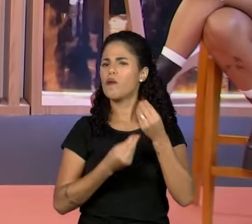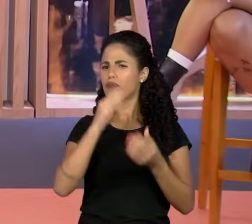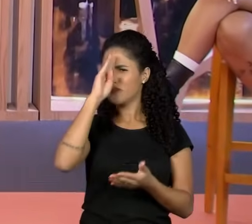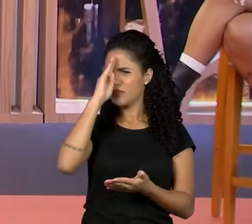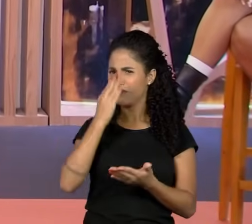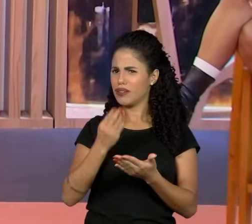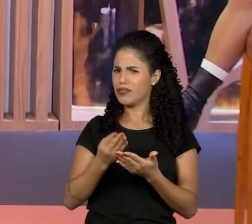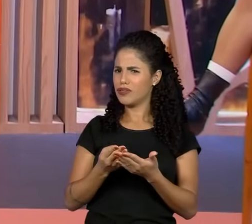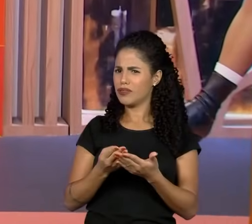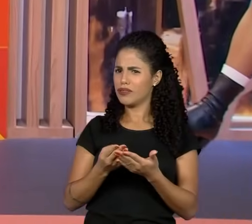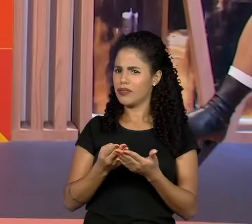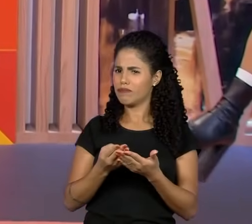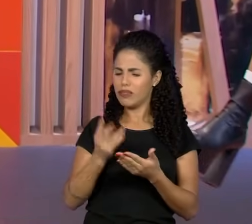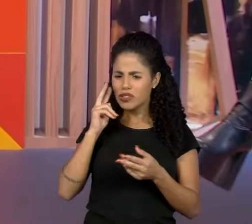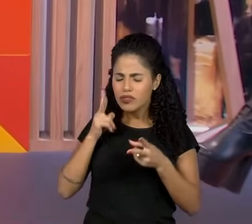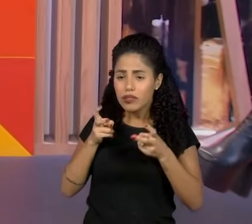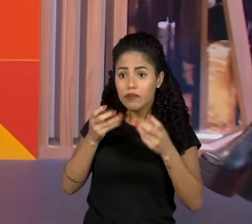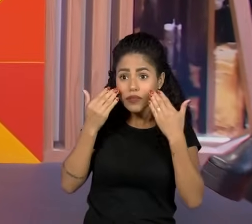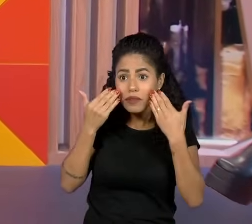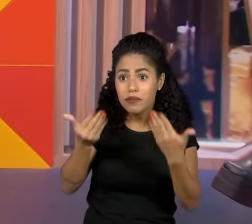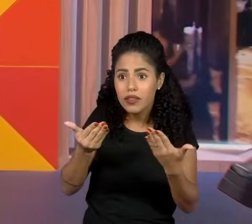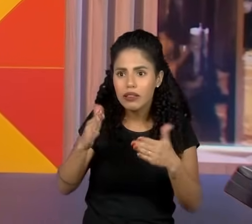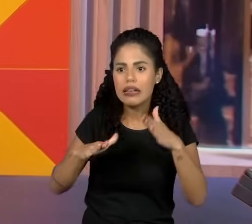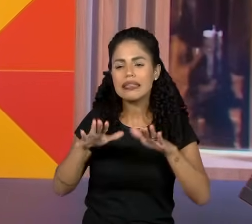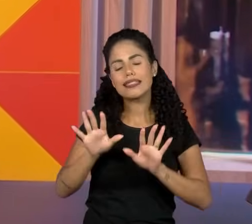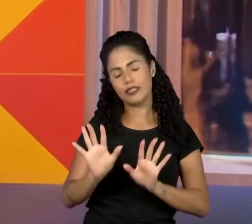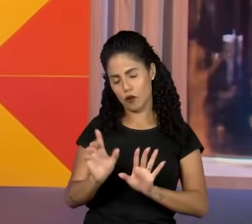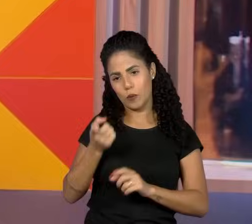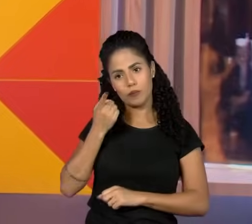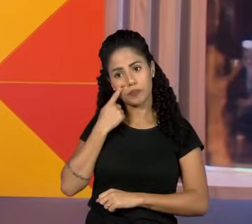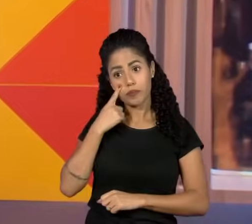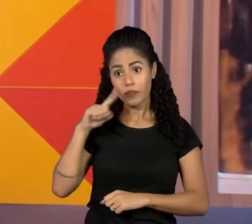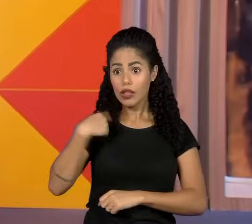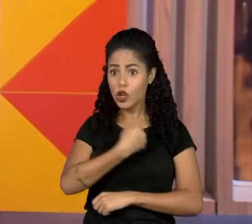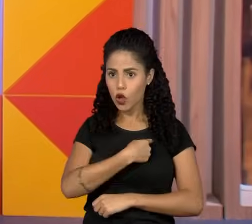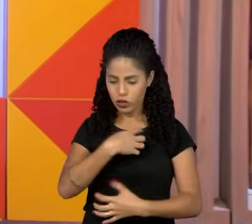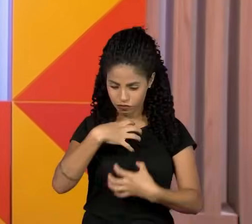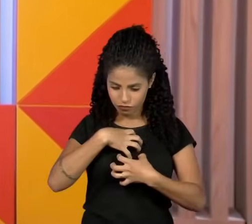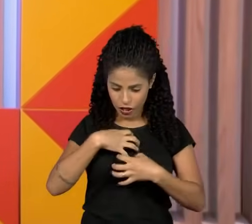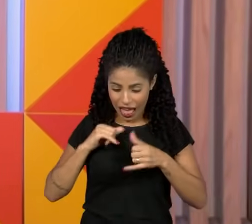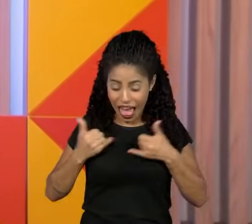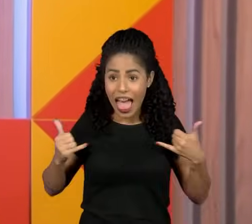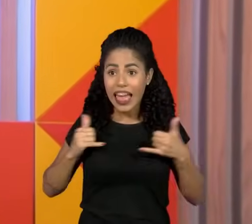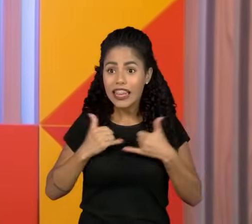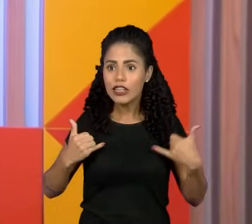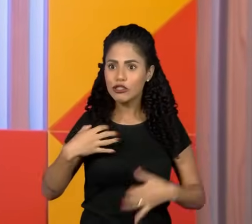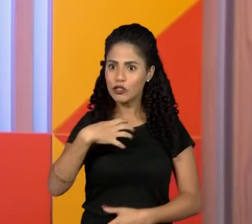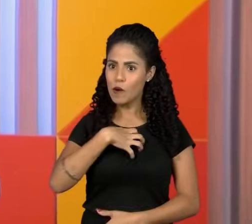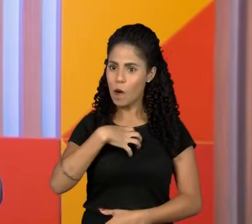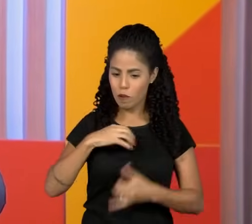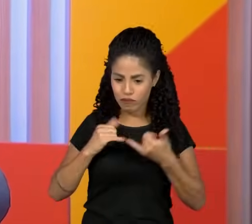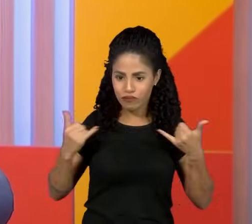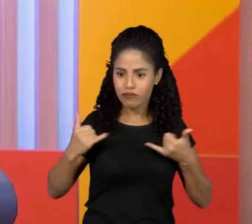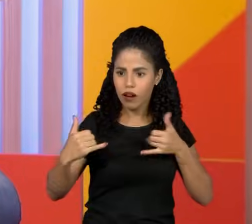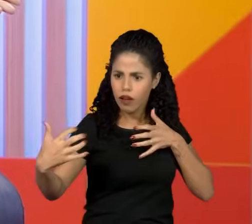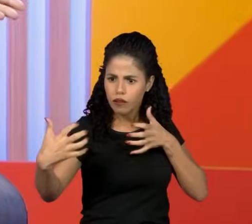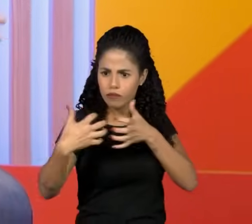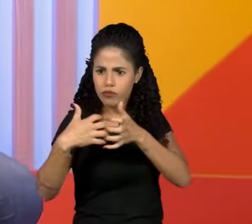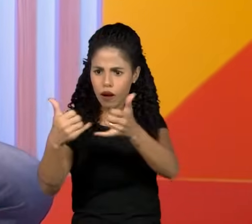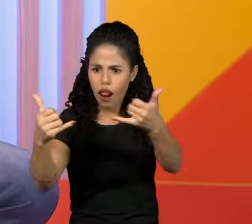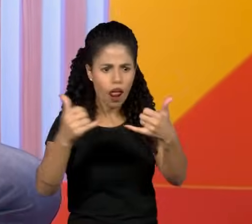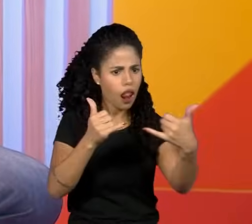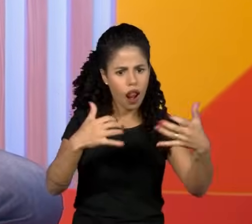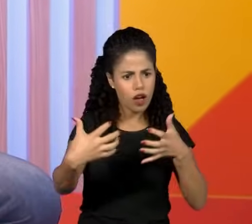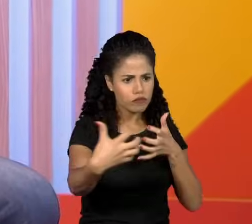acreditar? Aliás, não precisa nem acreditar. Nós somos energia. Energia conversa com energia.